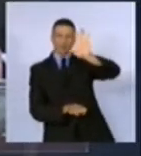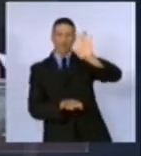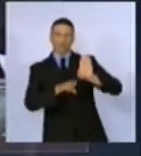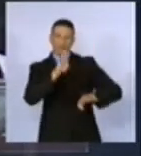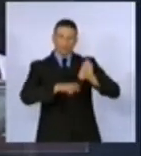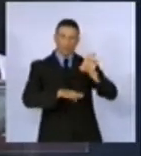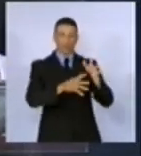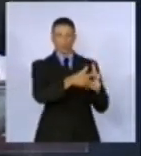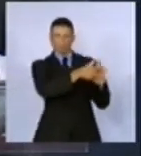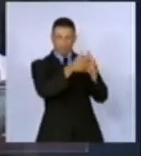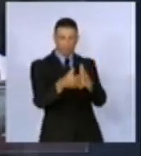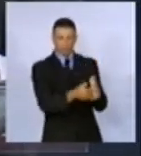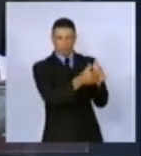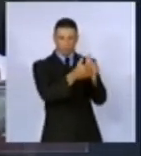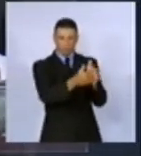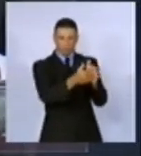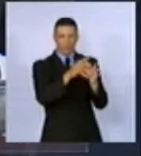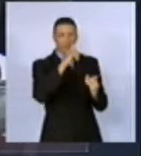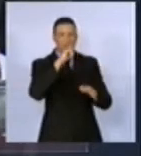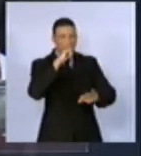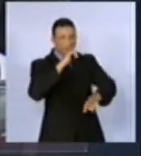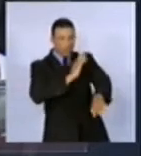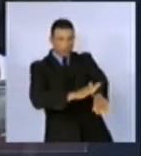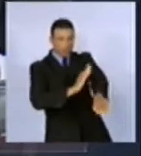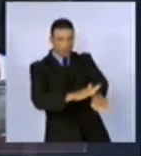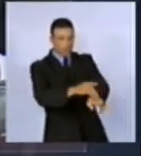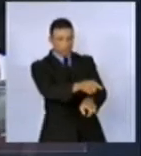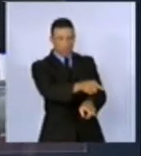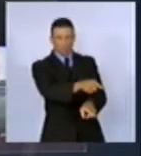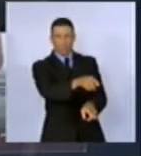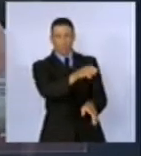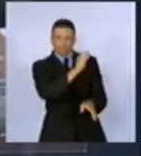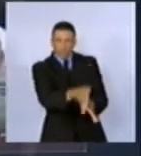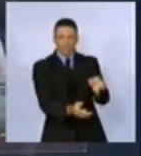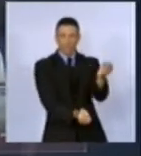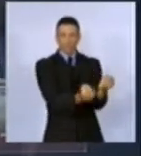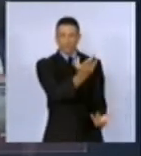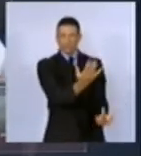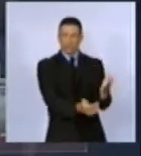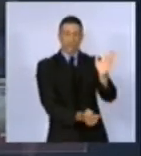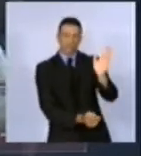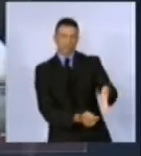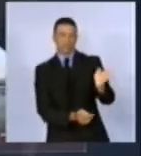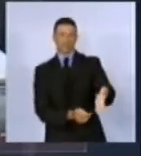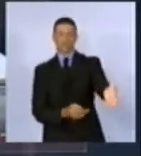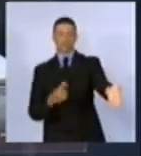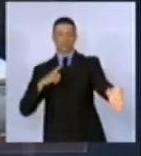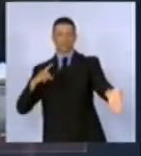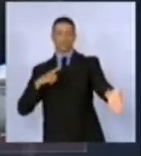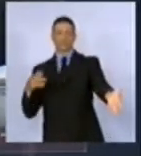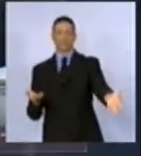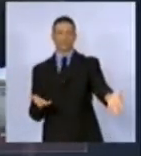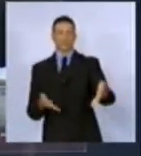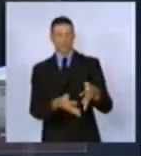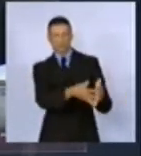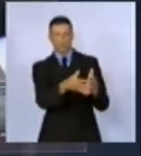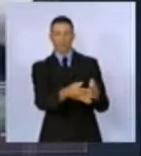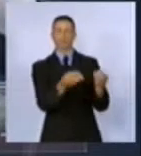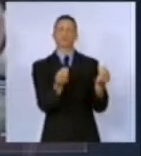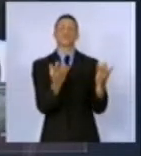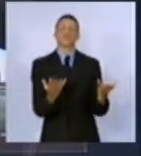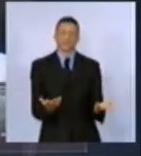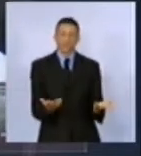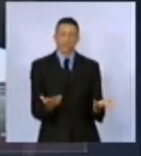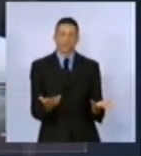estão inclusive cortando cana que foram queimadas não é preciso que isso fique muito muito regulamentado para que a gente não e